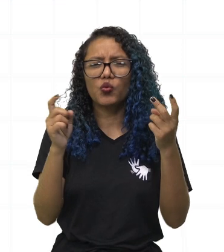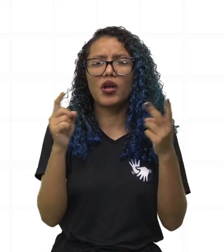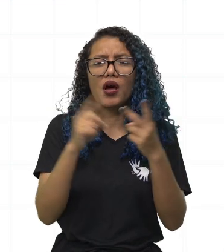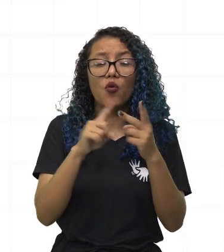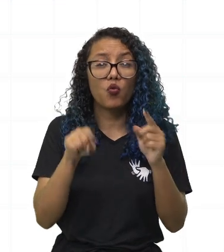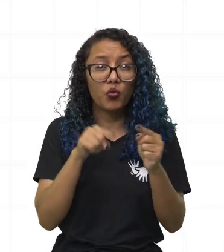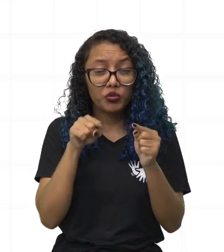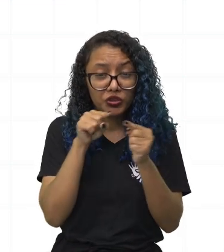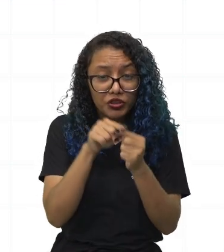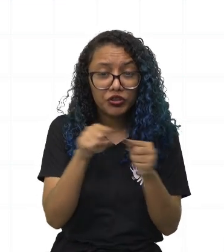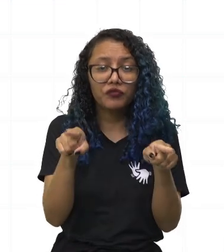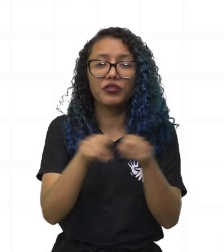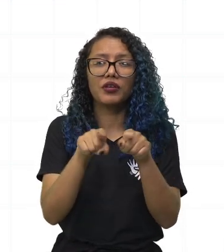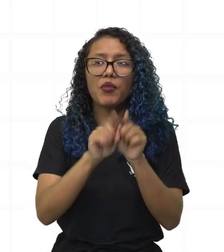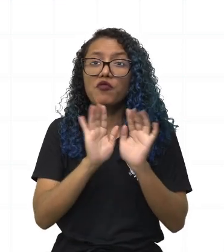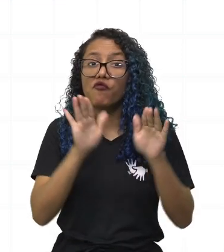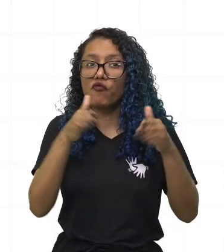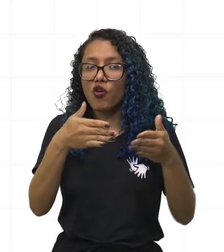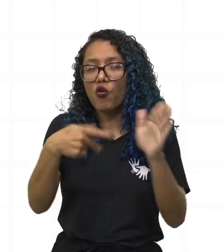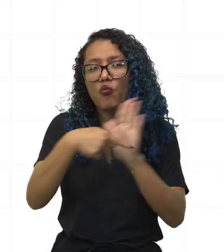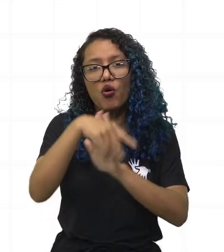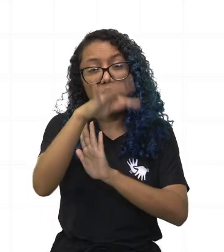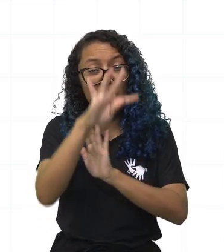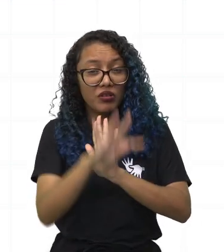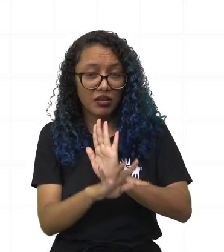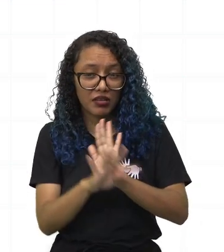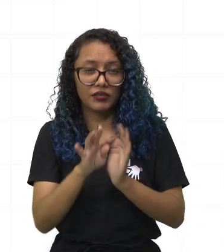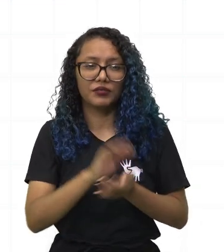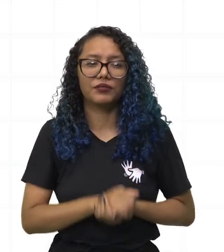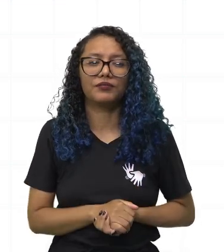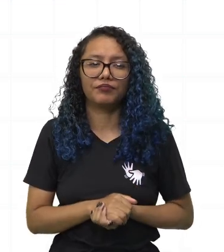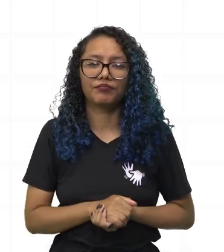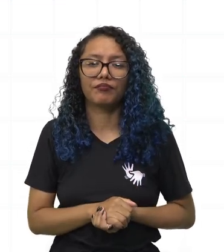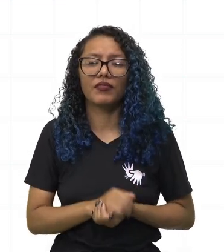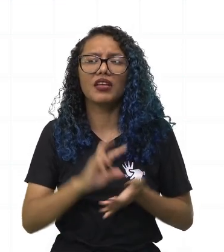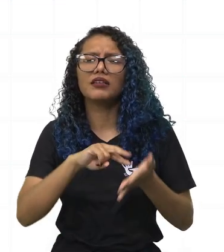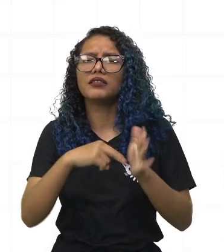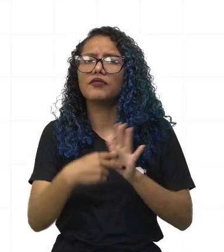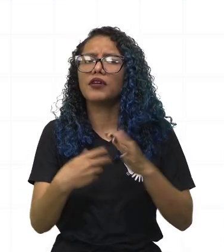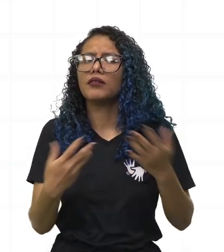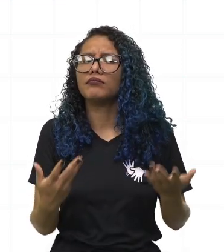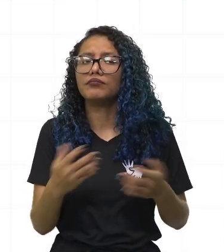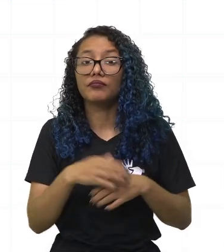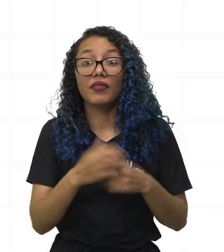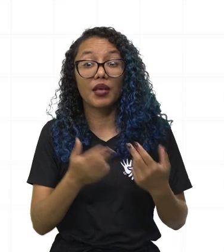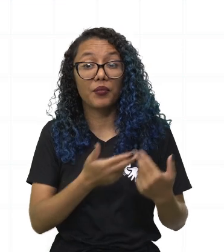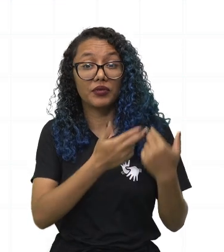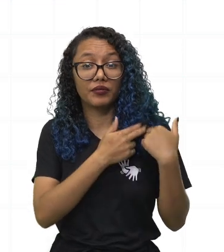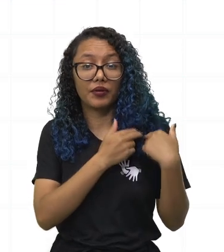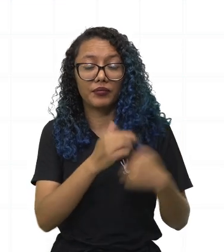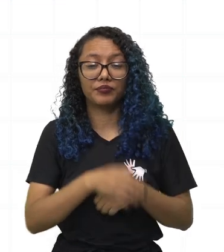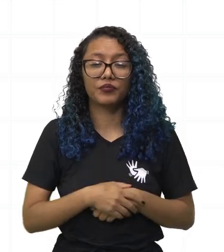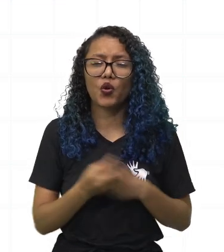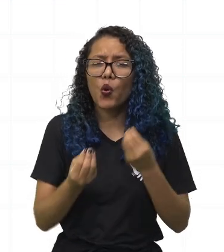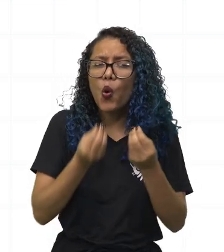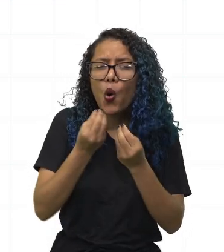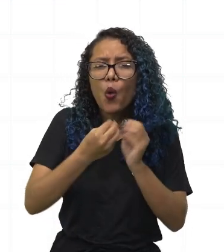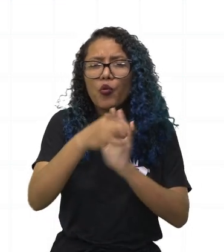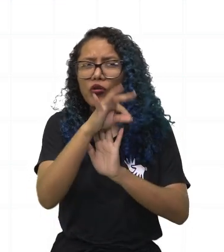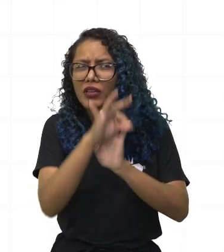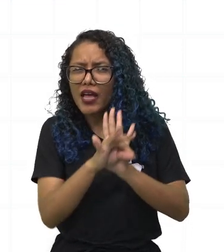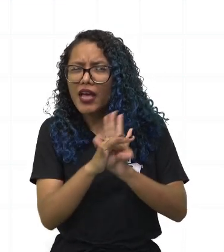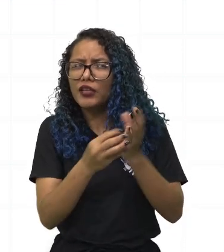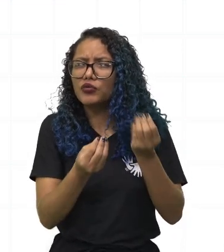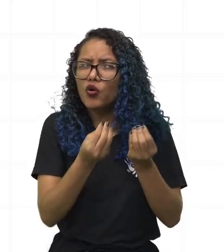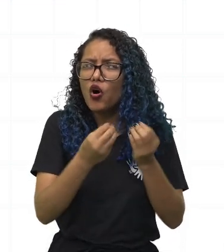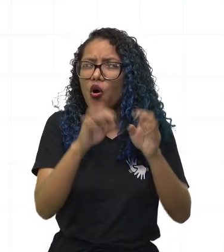objeto, a finalidade do texto, ou seja, são responsáveis pela forma como um texto se